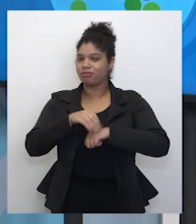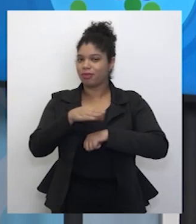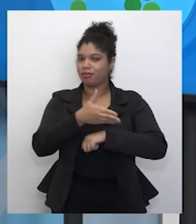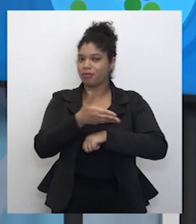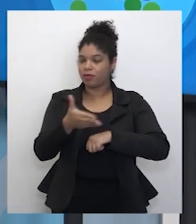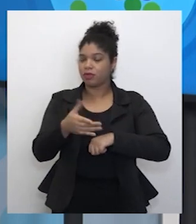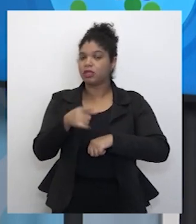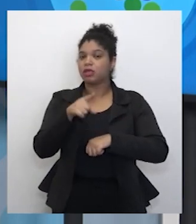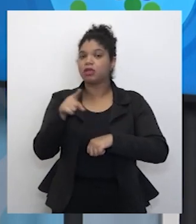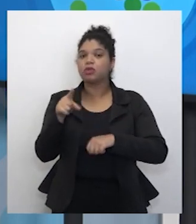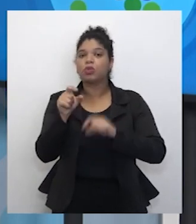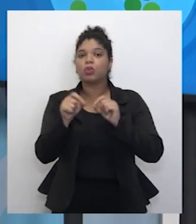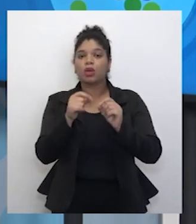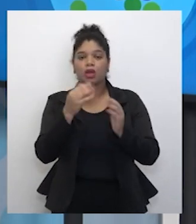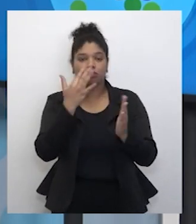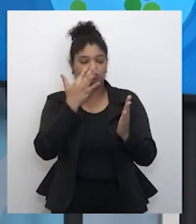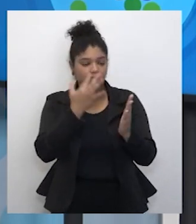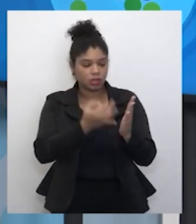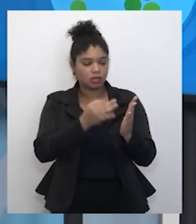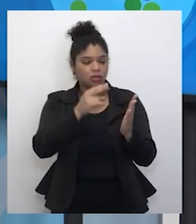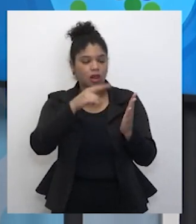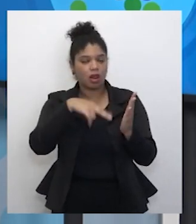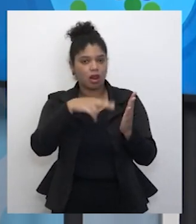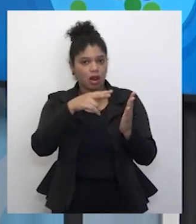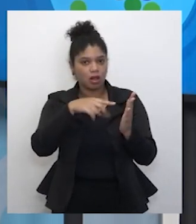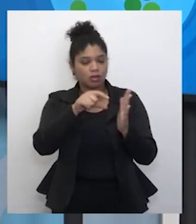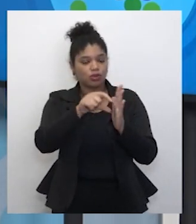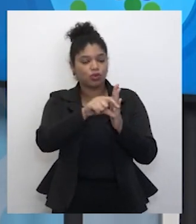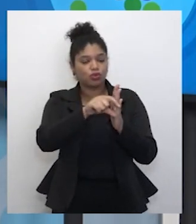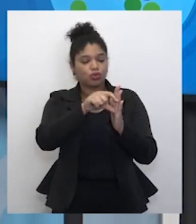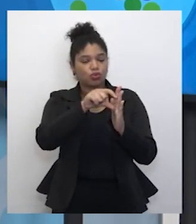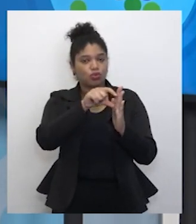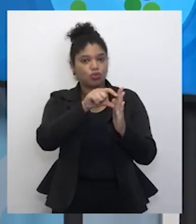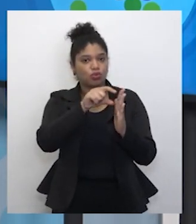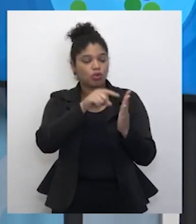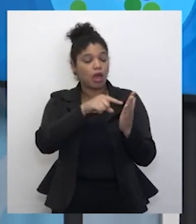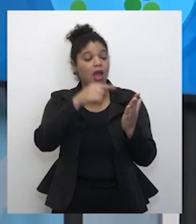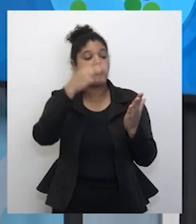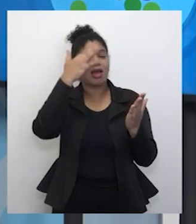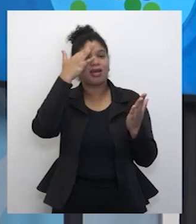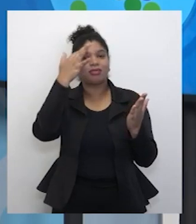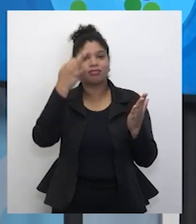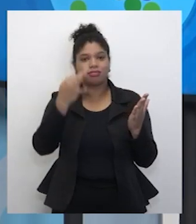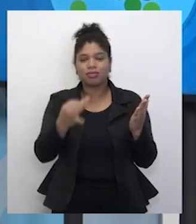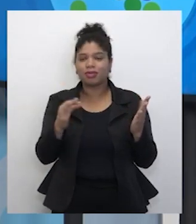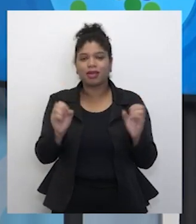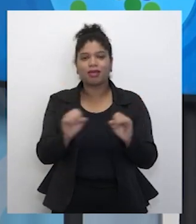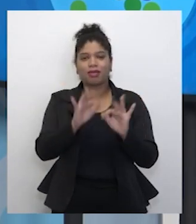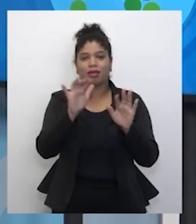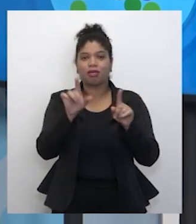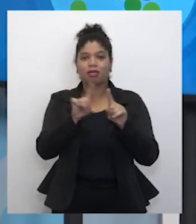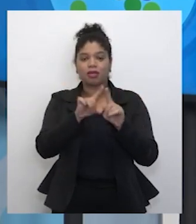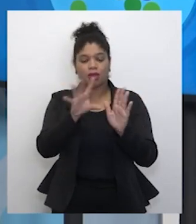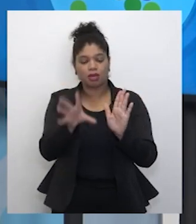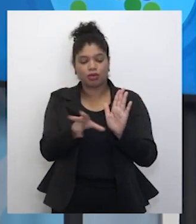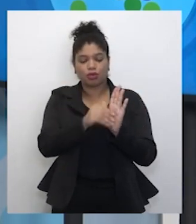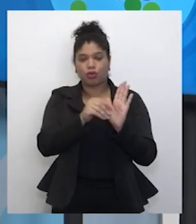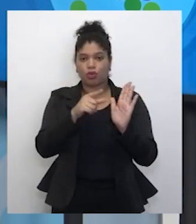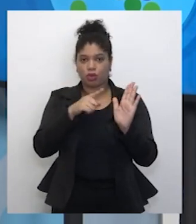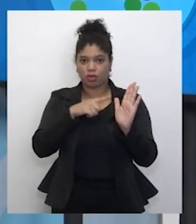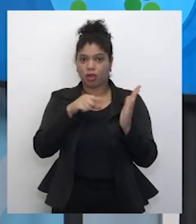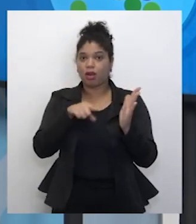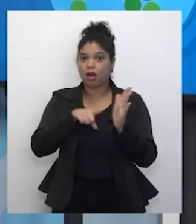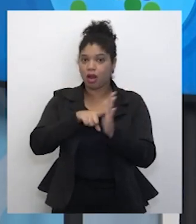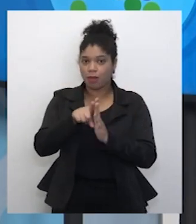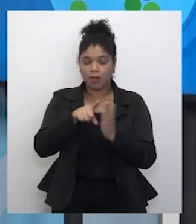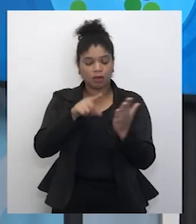muita atenção nos enunciados e, principalmente, na leitura dos documentos que façam parte das questões. O Enem,